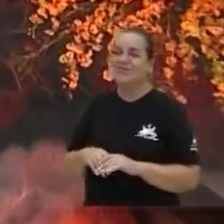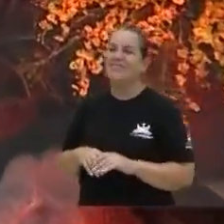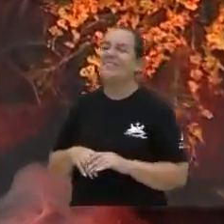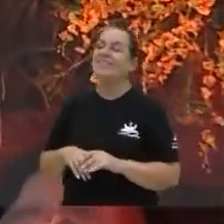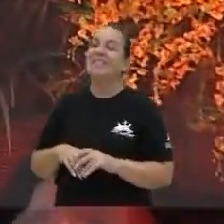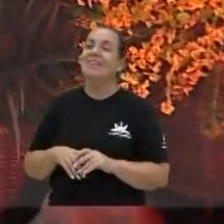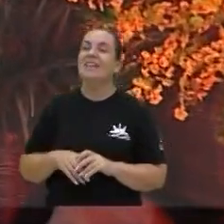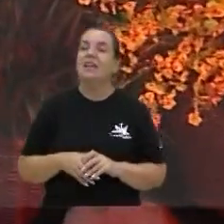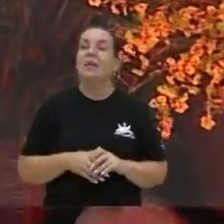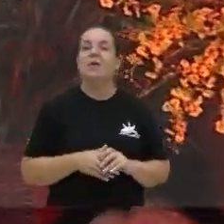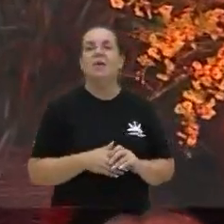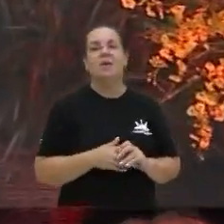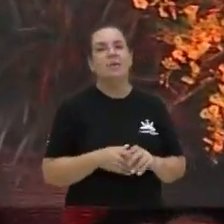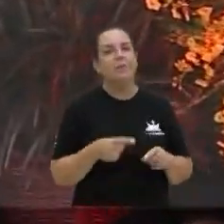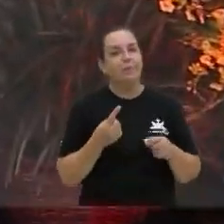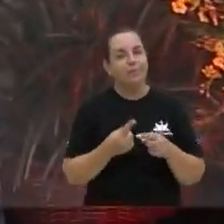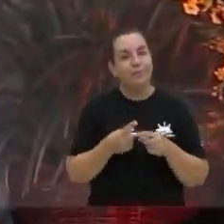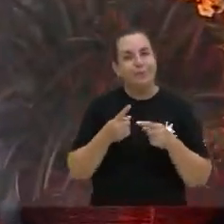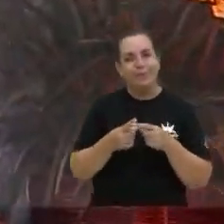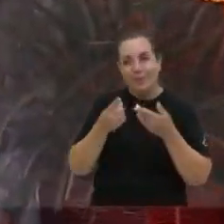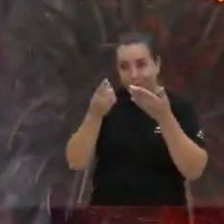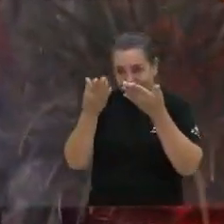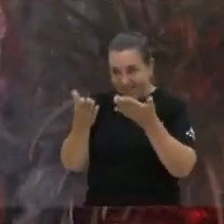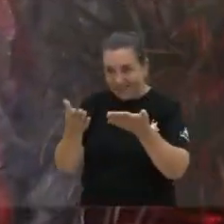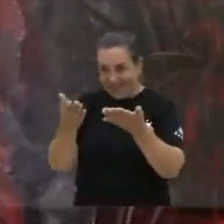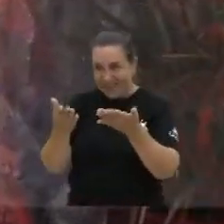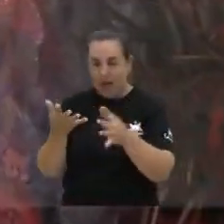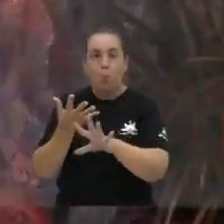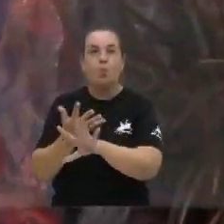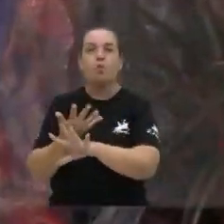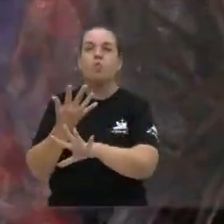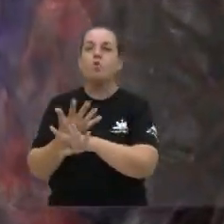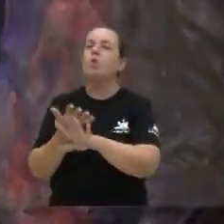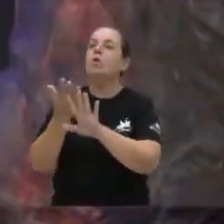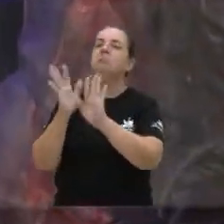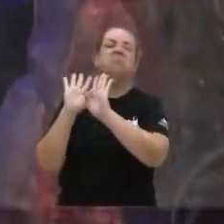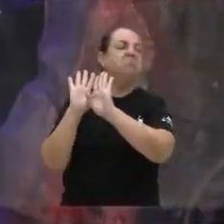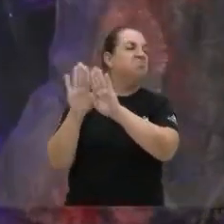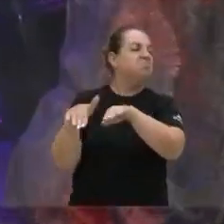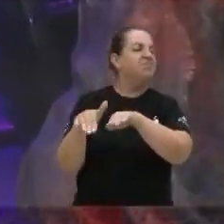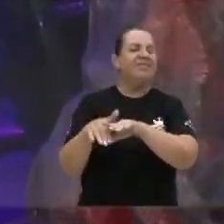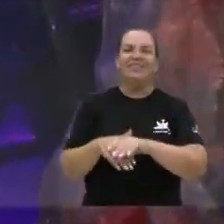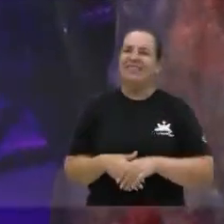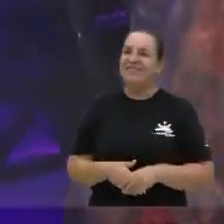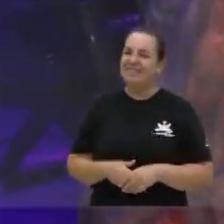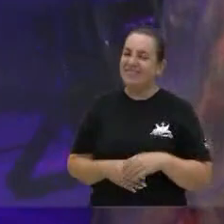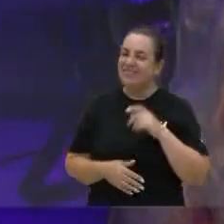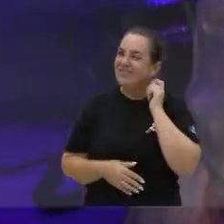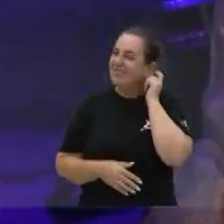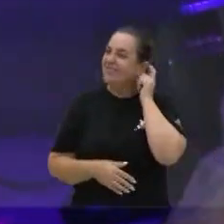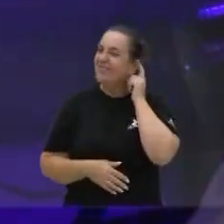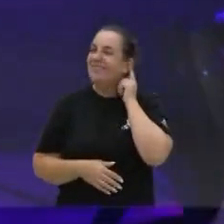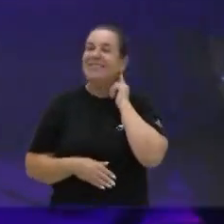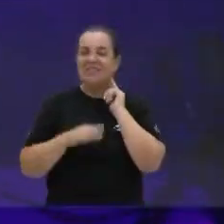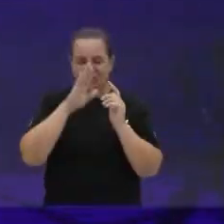viu. Pois ele deixou o sepulcro vazio. Creio em